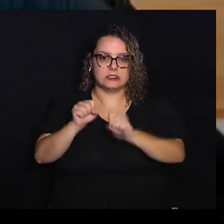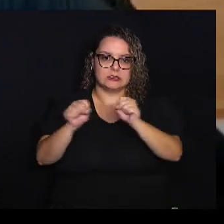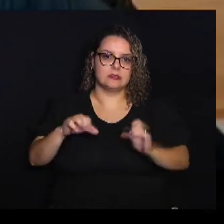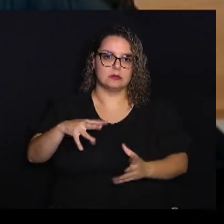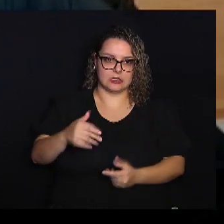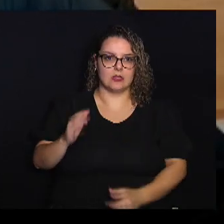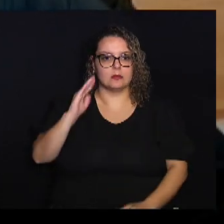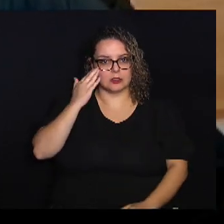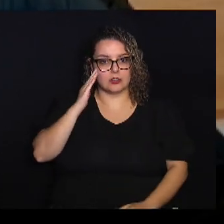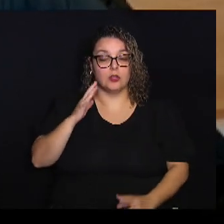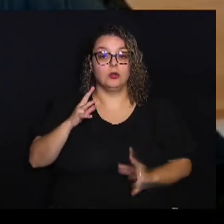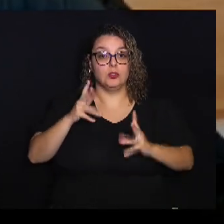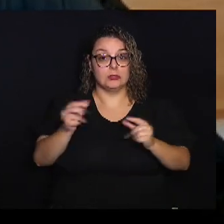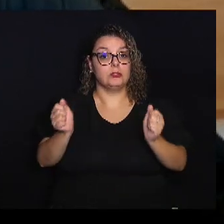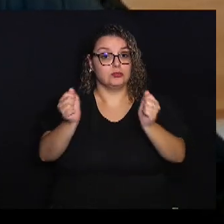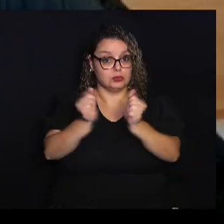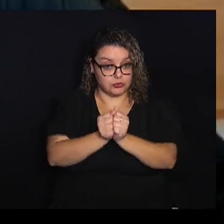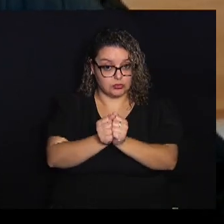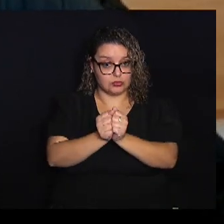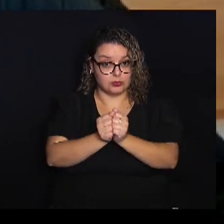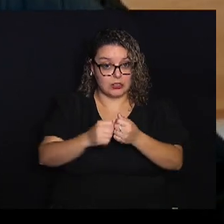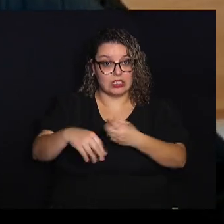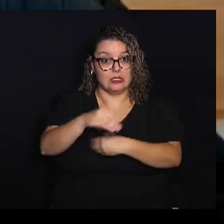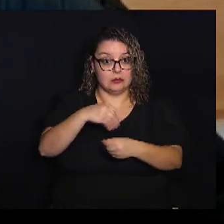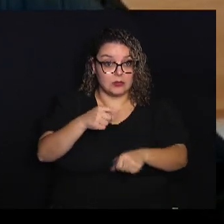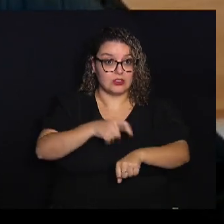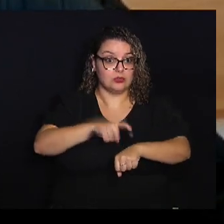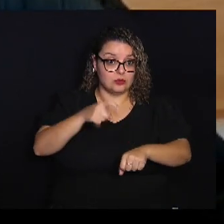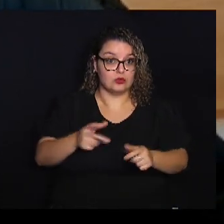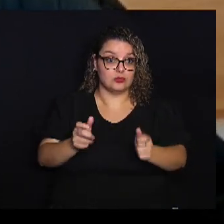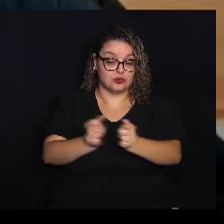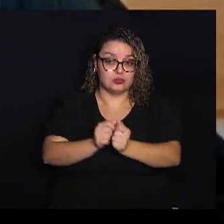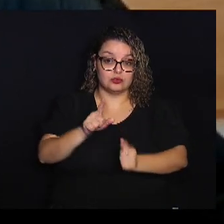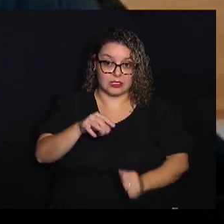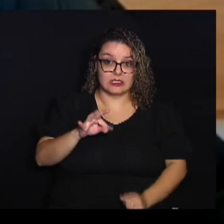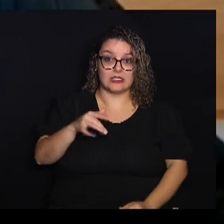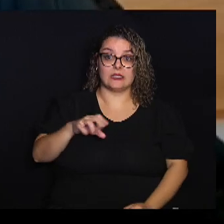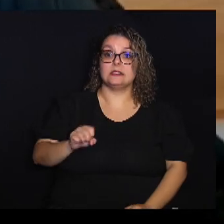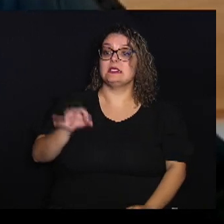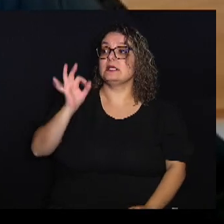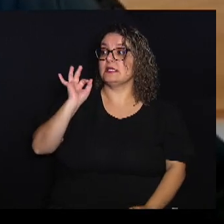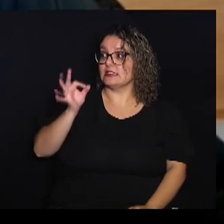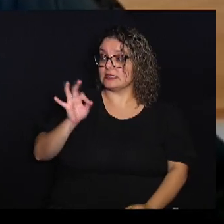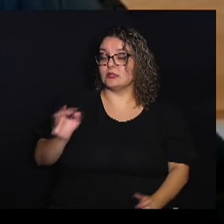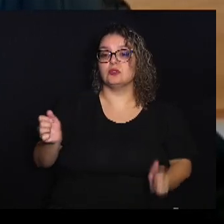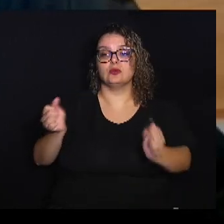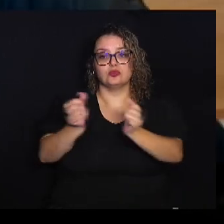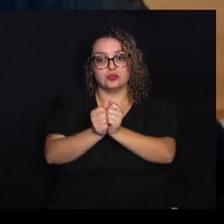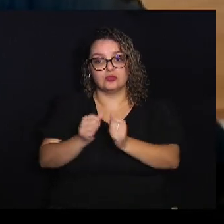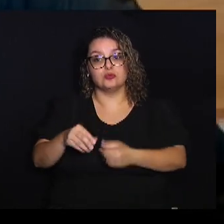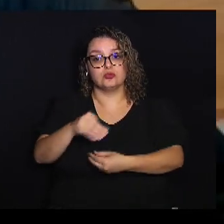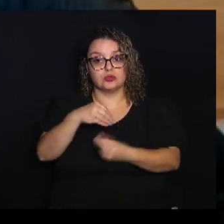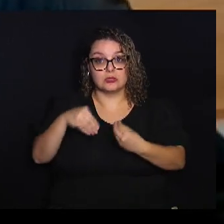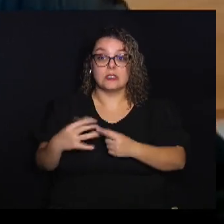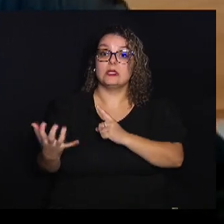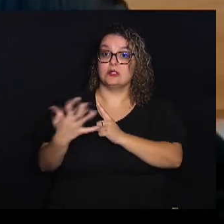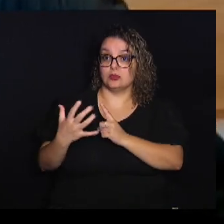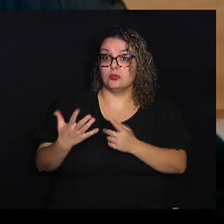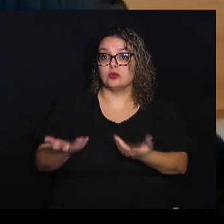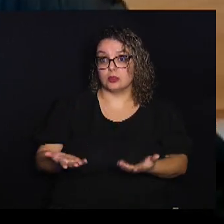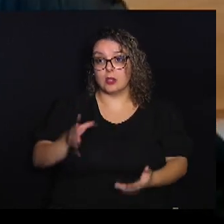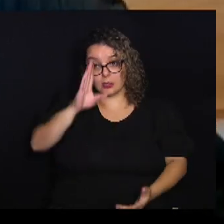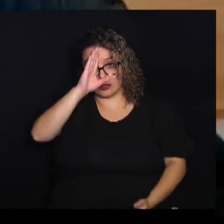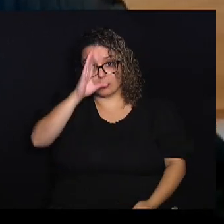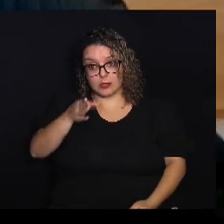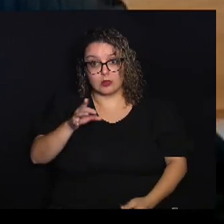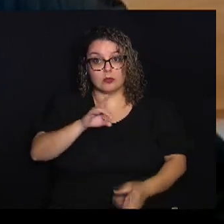É tudo junto e ao mesmo tempo, né, Thaís? Exatamente, exatamente. E nos afeta, né? Principalmente